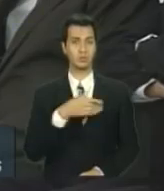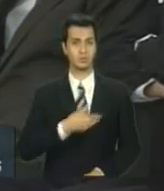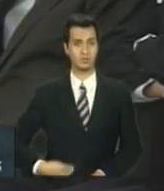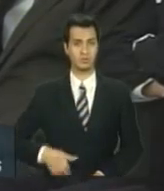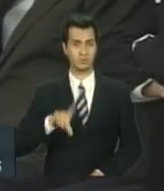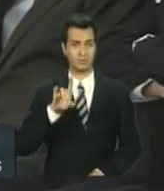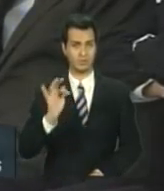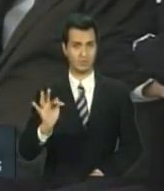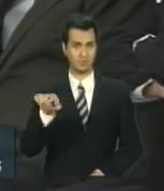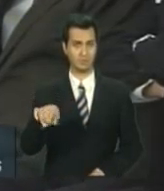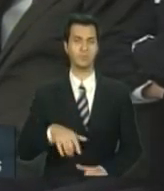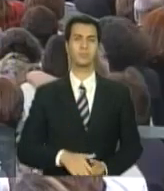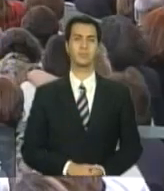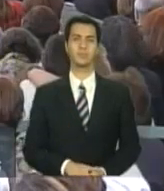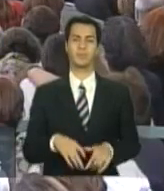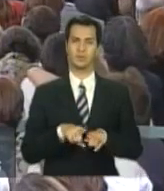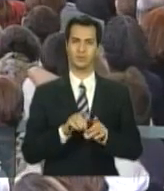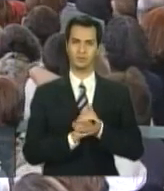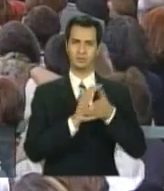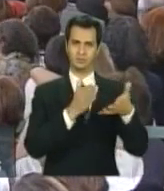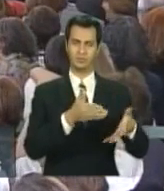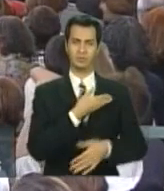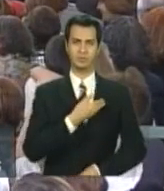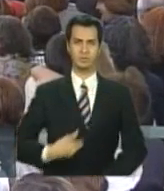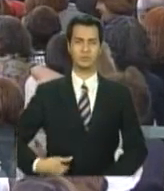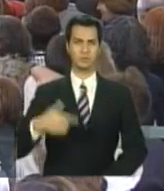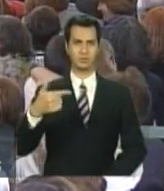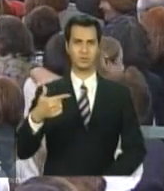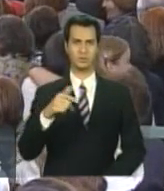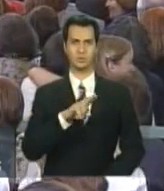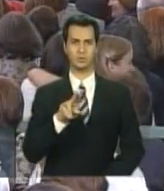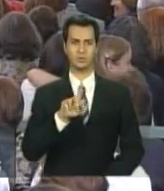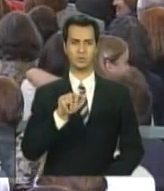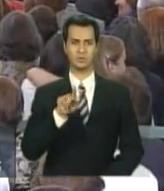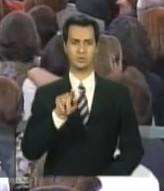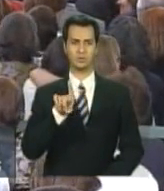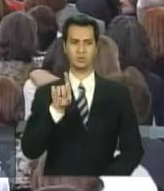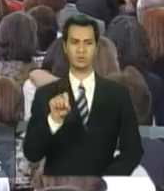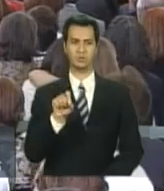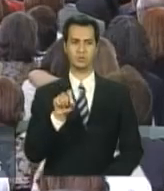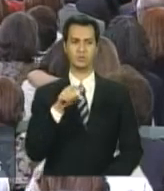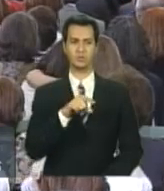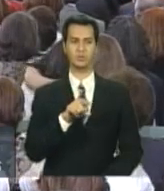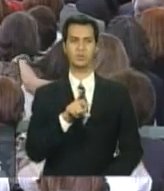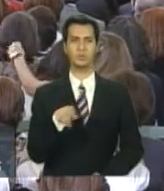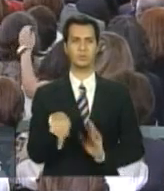Queria saudar também o vice-governador Givaldo Vieira, do Espírito Santo.